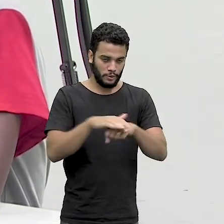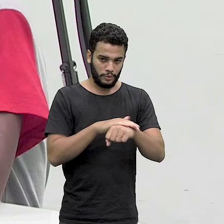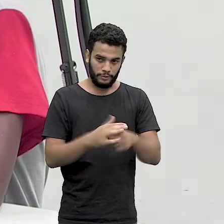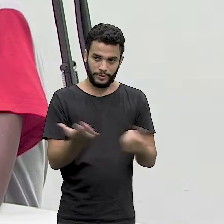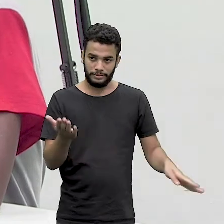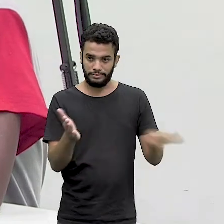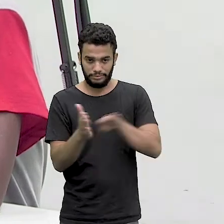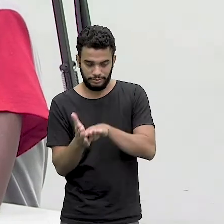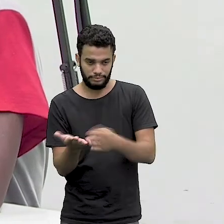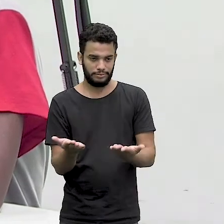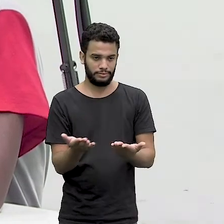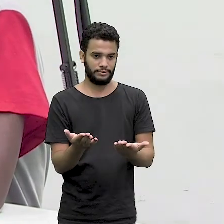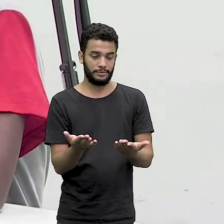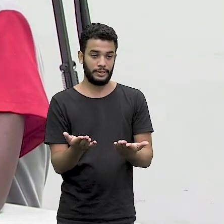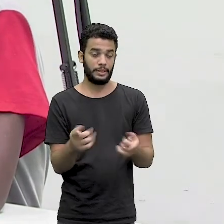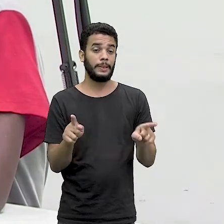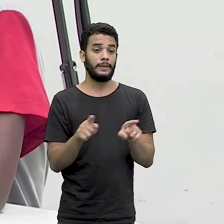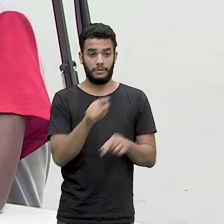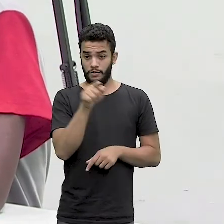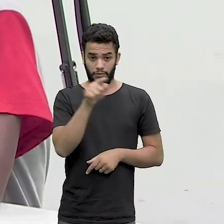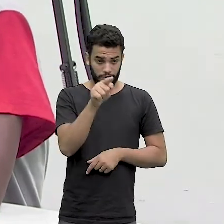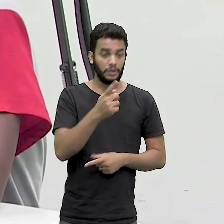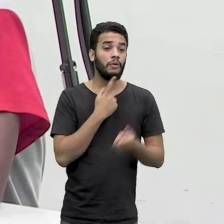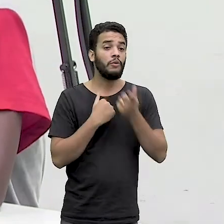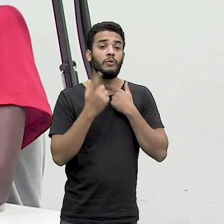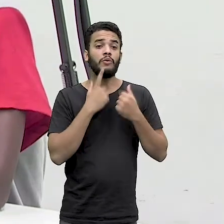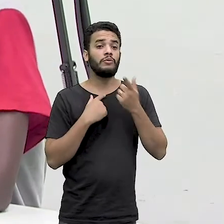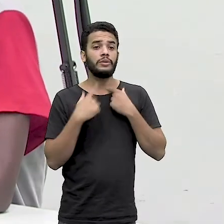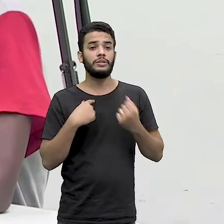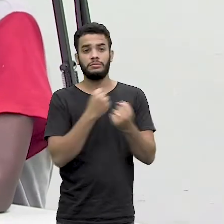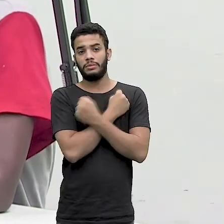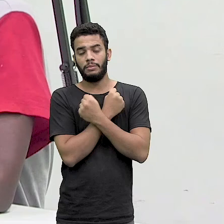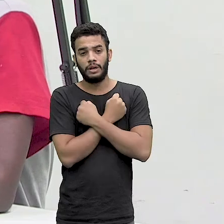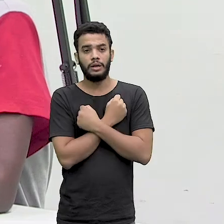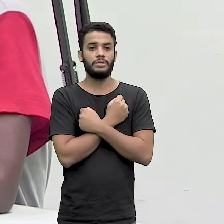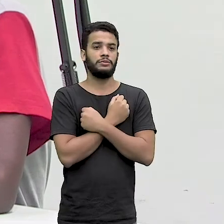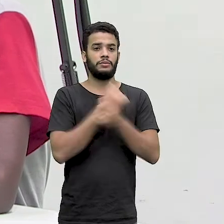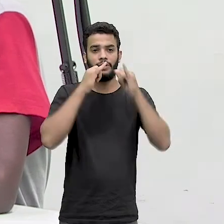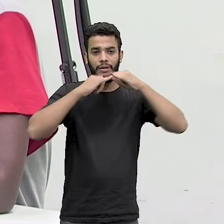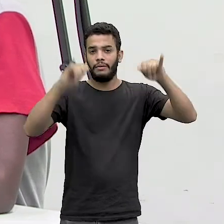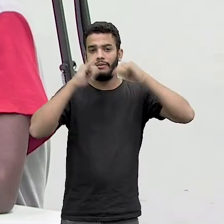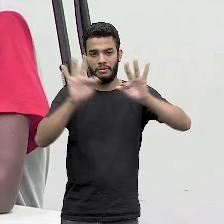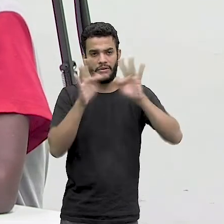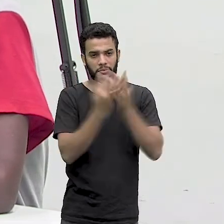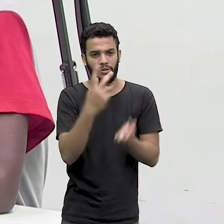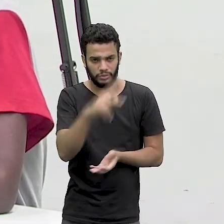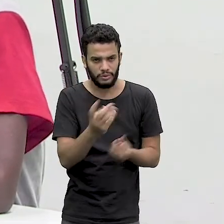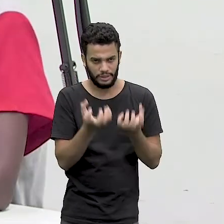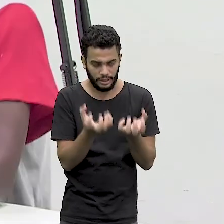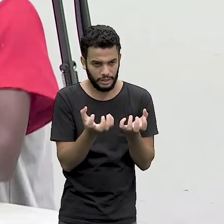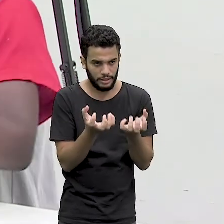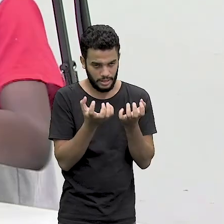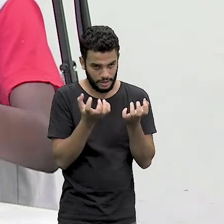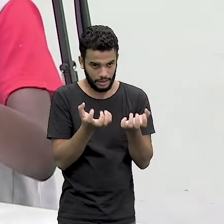gostei muito. Quer mandar algum recado? O espaço é todo seu. Pô, fica à Não vontade. para a mãe, para o pai, para os colegas